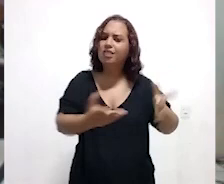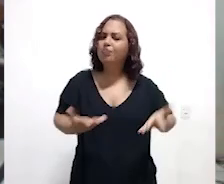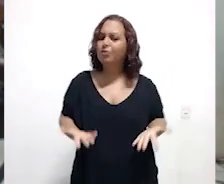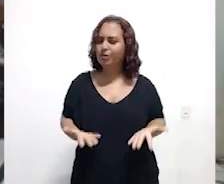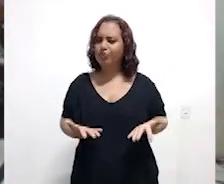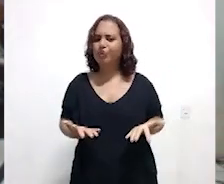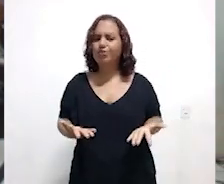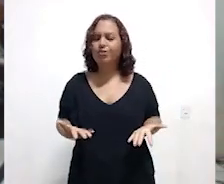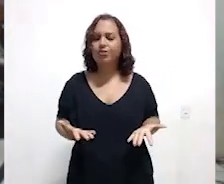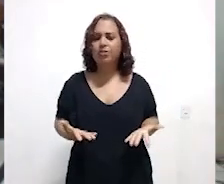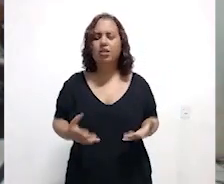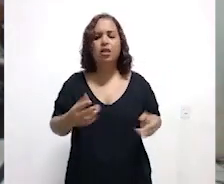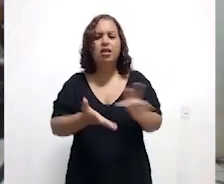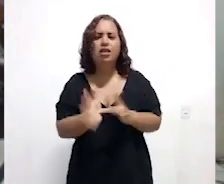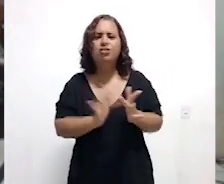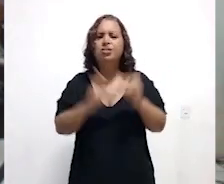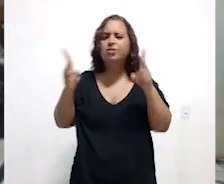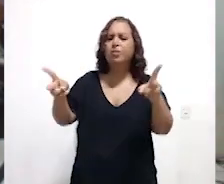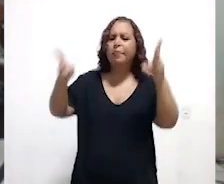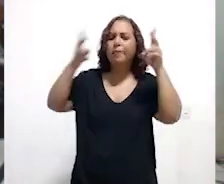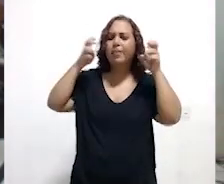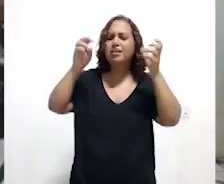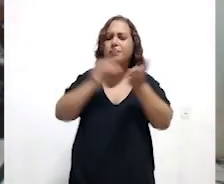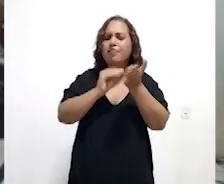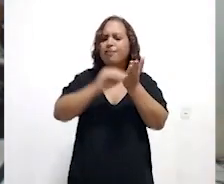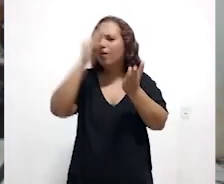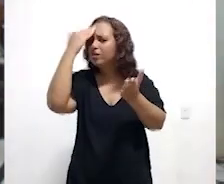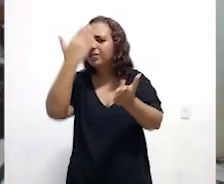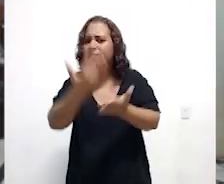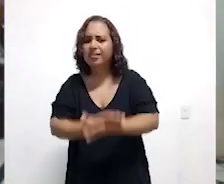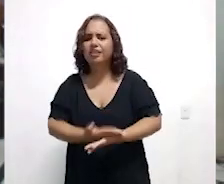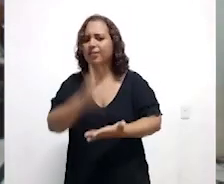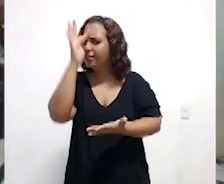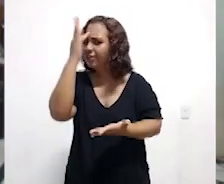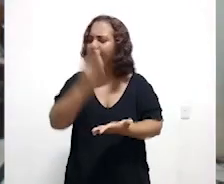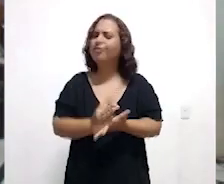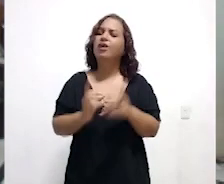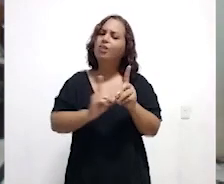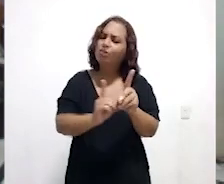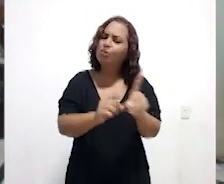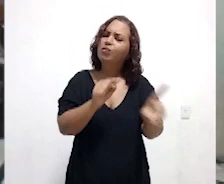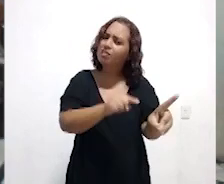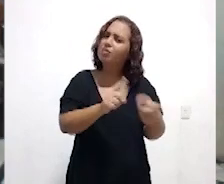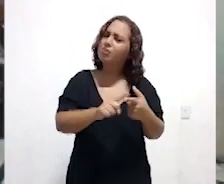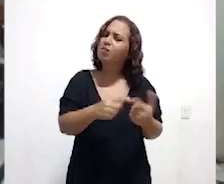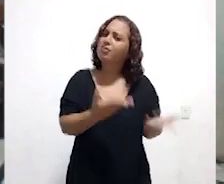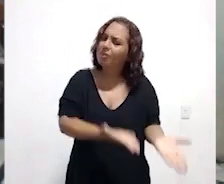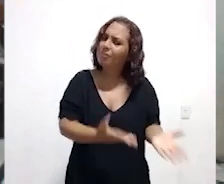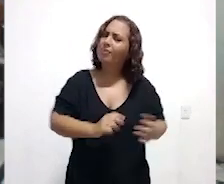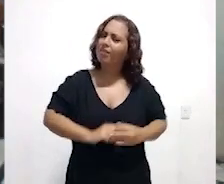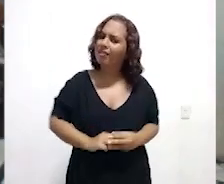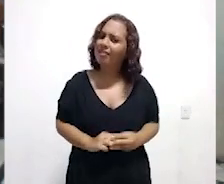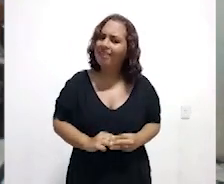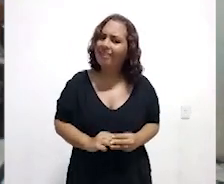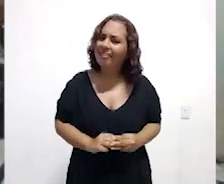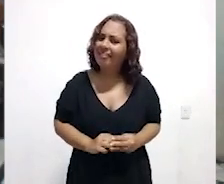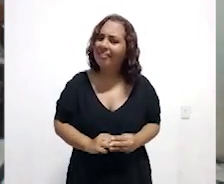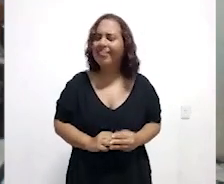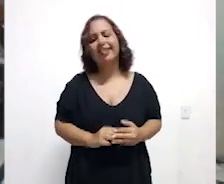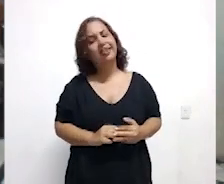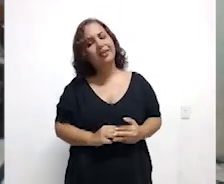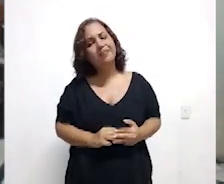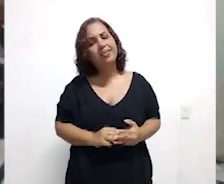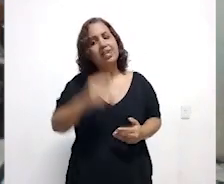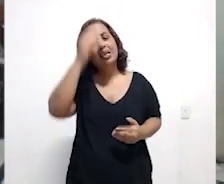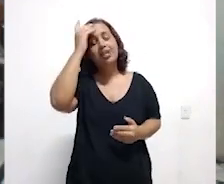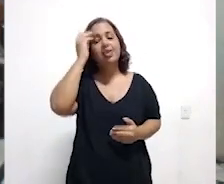E ele percebe incredulidade nos seus discípulos, né? Junto aos discípulos, haviam também